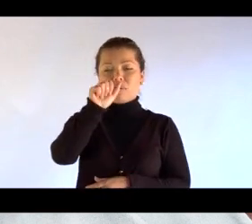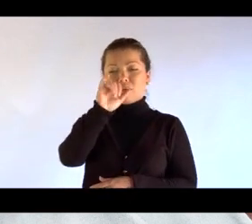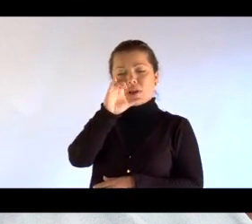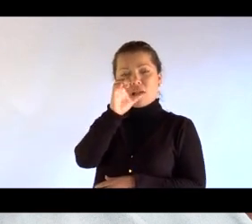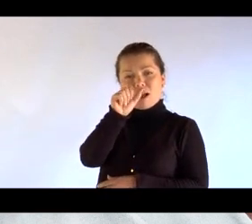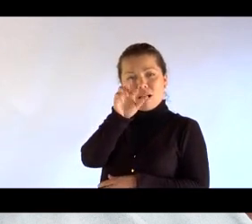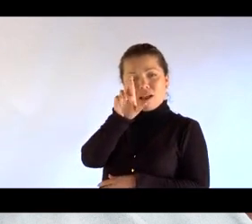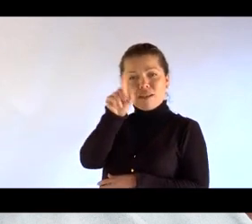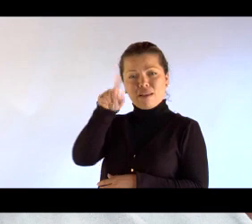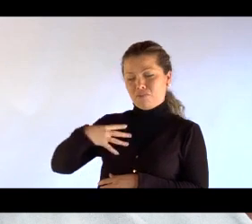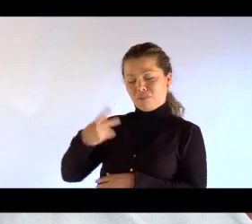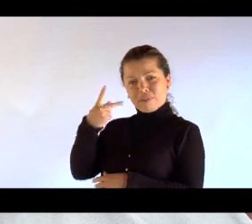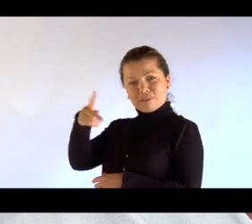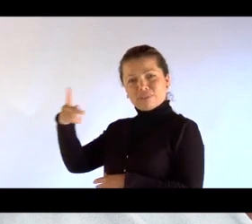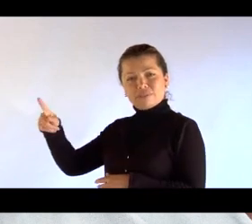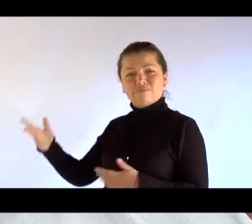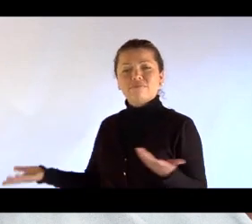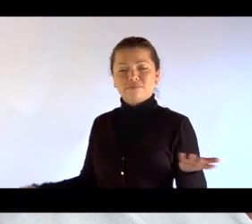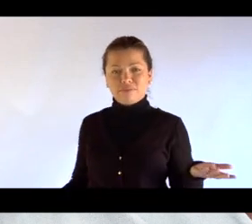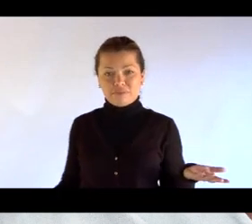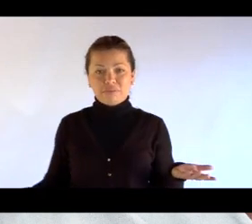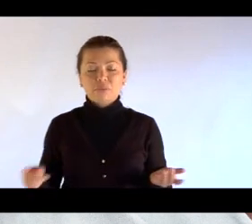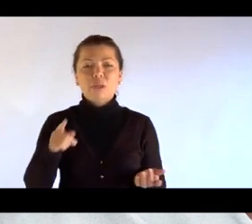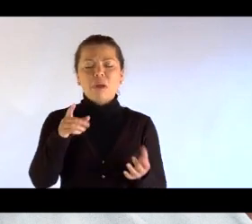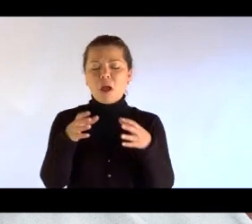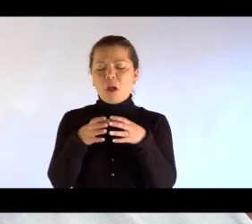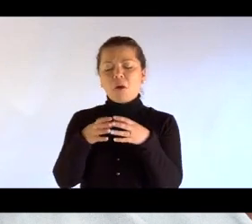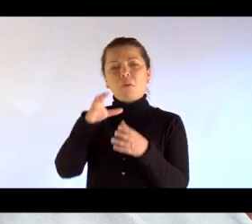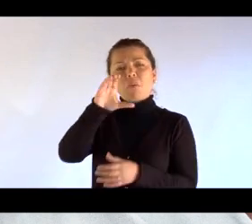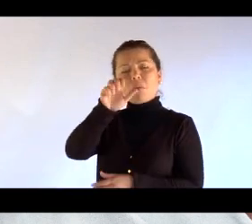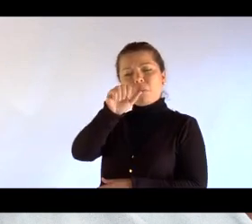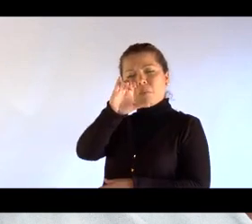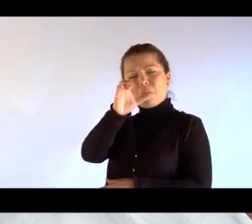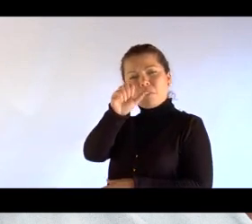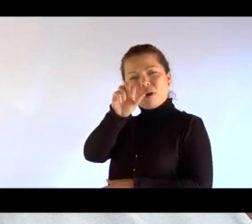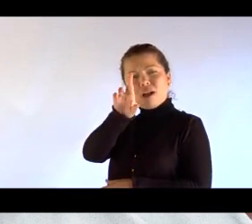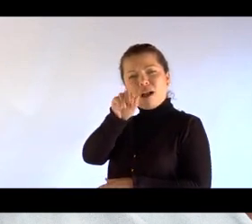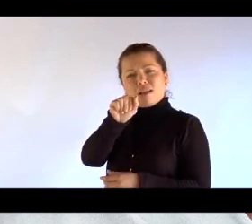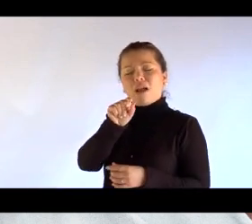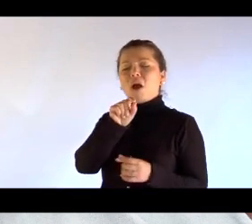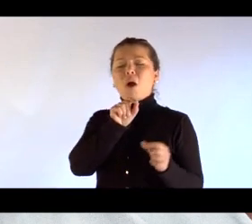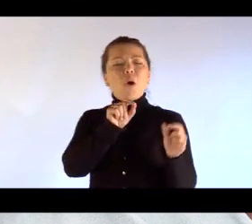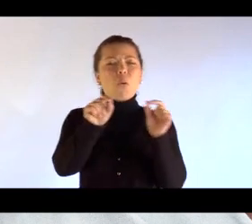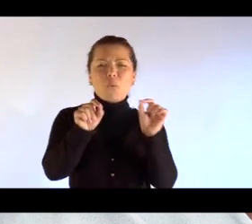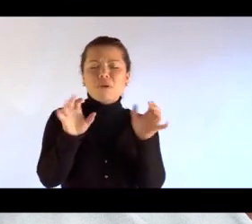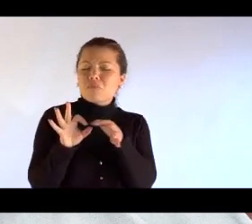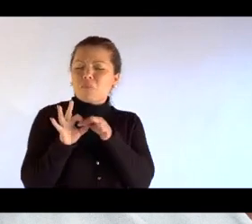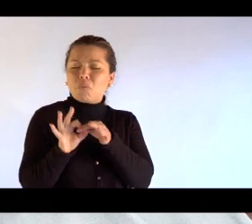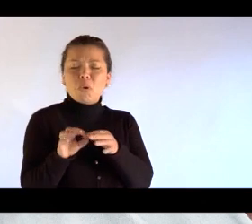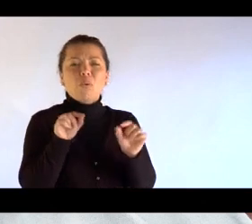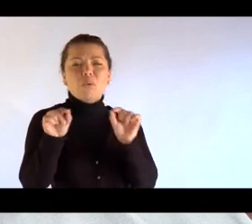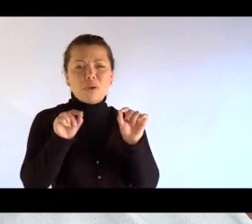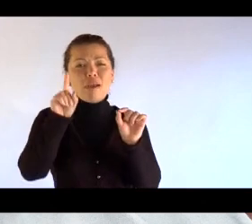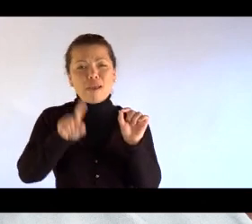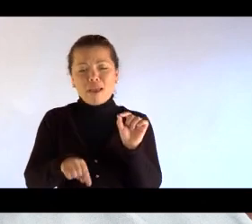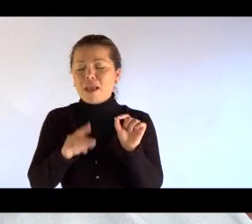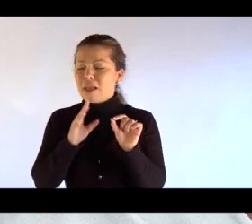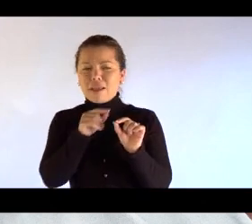se de um lado é reconhecido por traduzir a cultura do habitante do litoral nesta região, por outro, sempre figurou